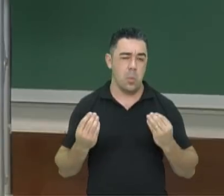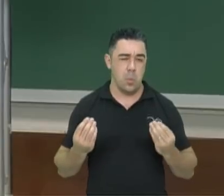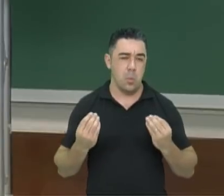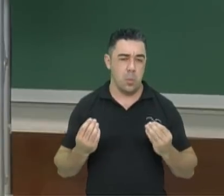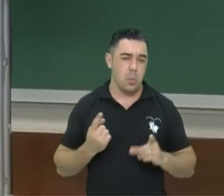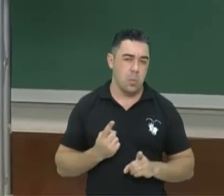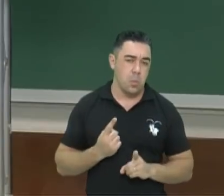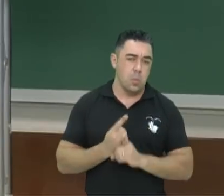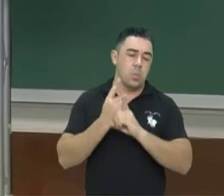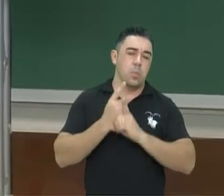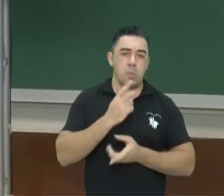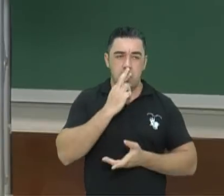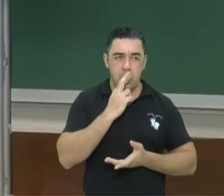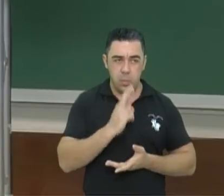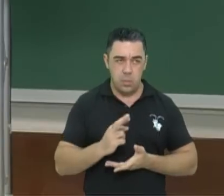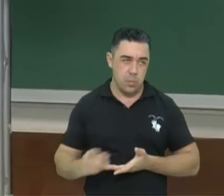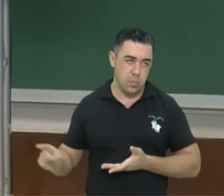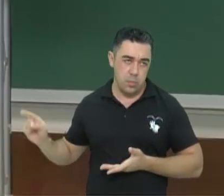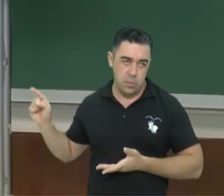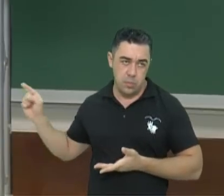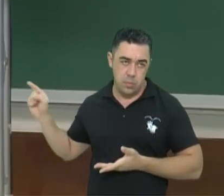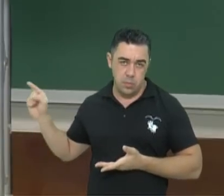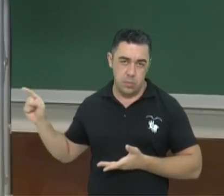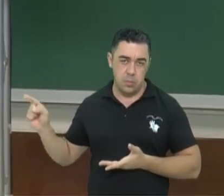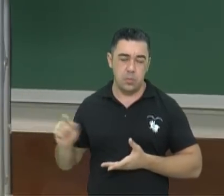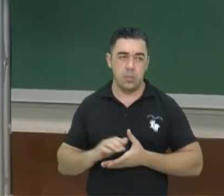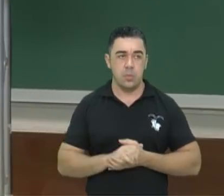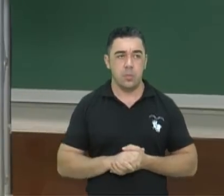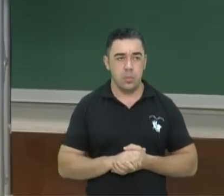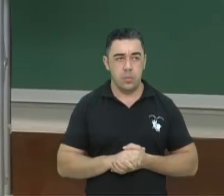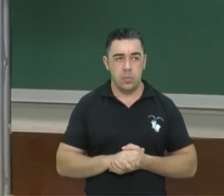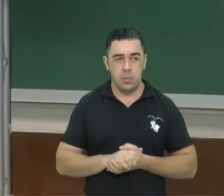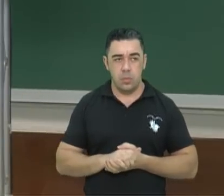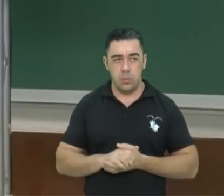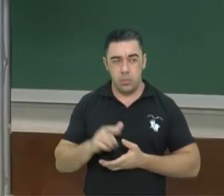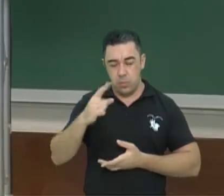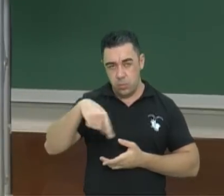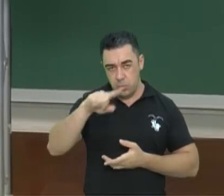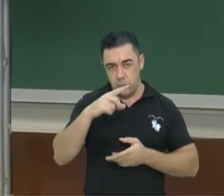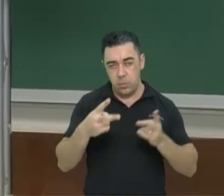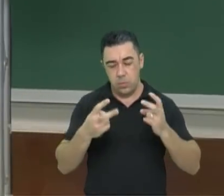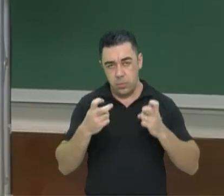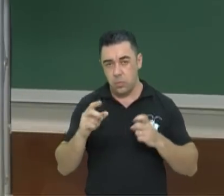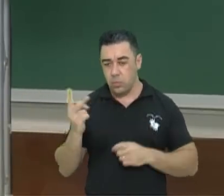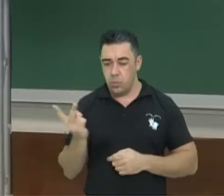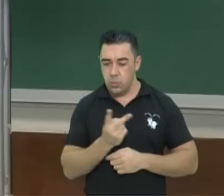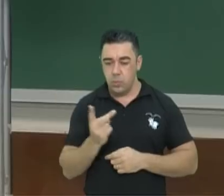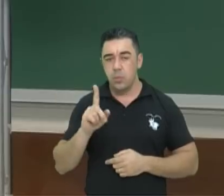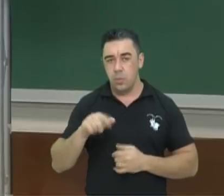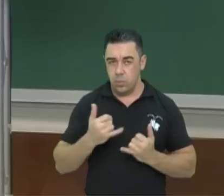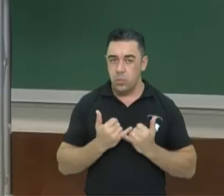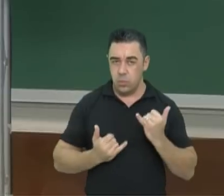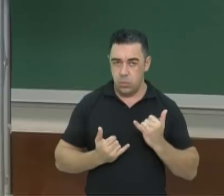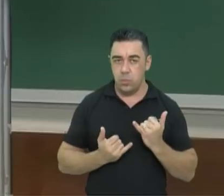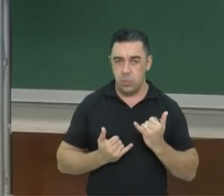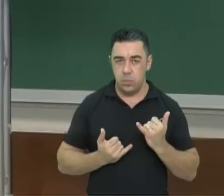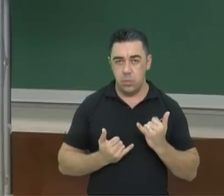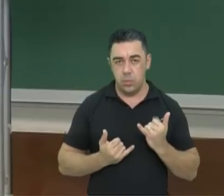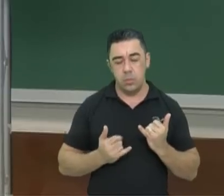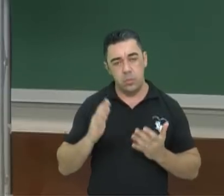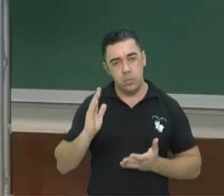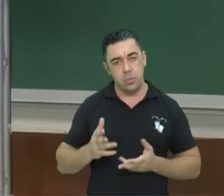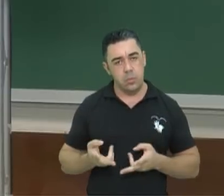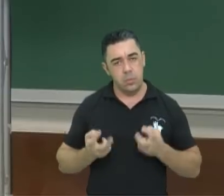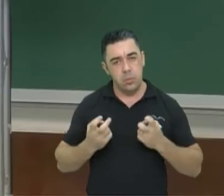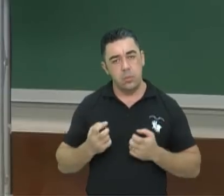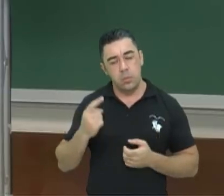solução, a resolução deste exercício? Então, você vai observar que eles são semelhantes, né? A gente já observou